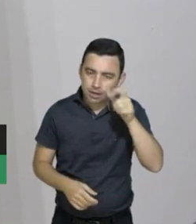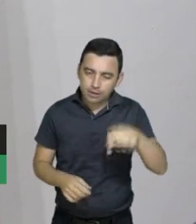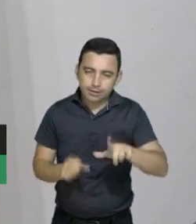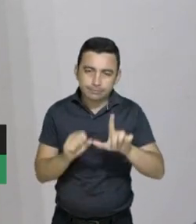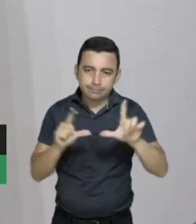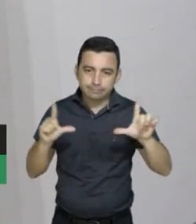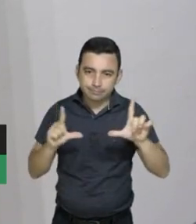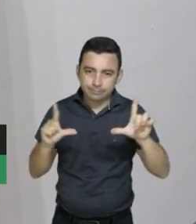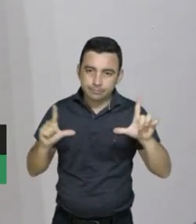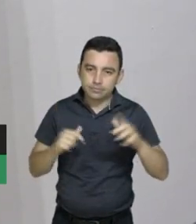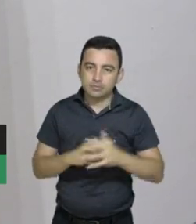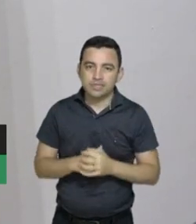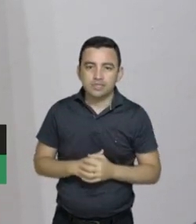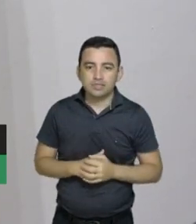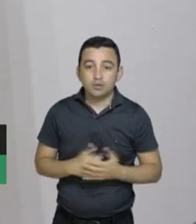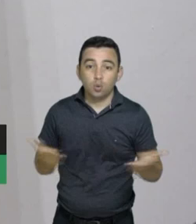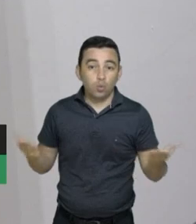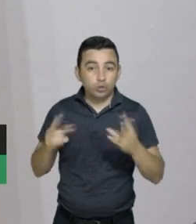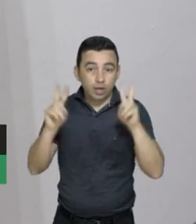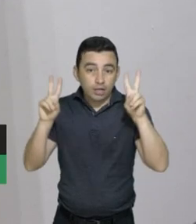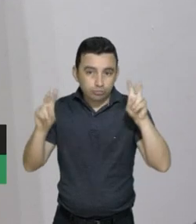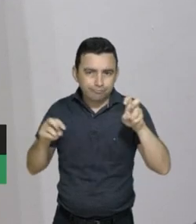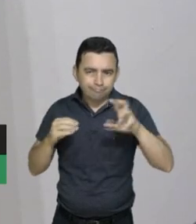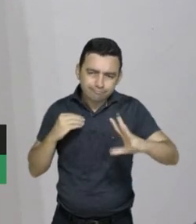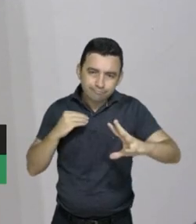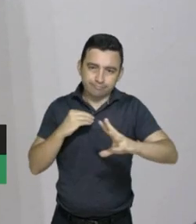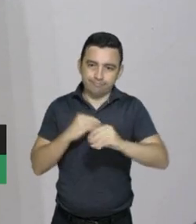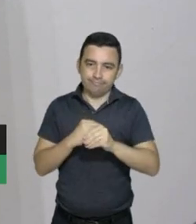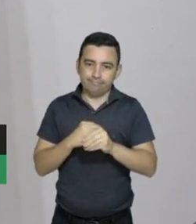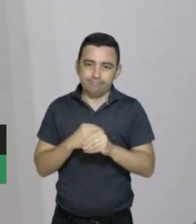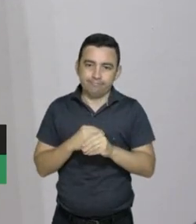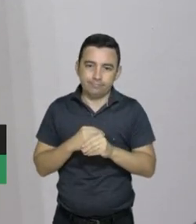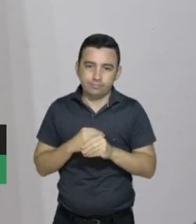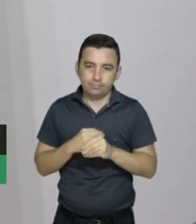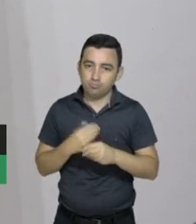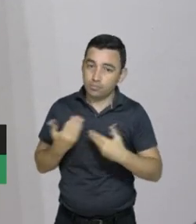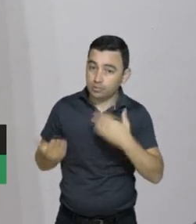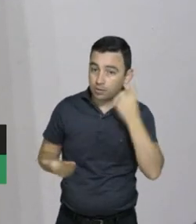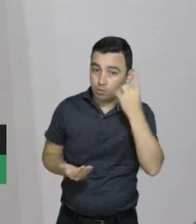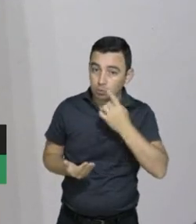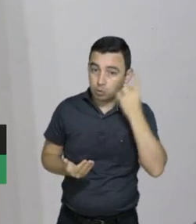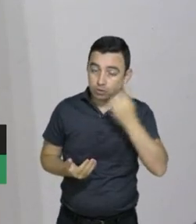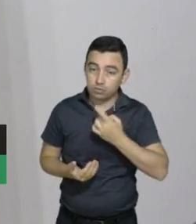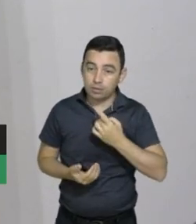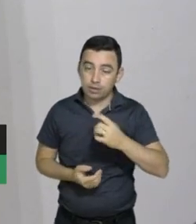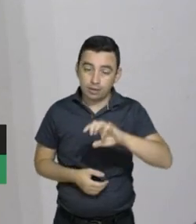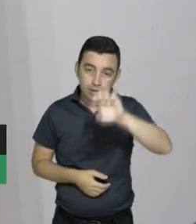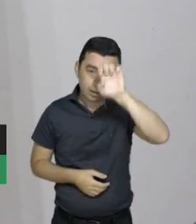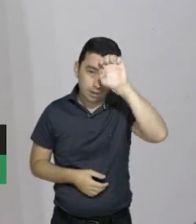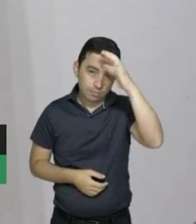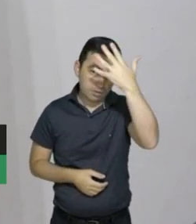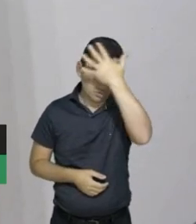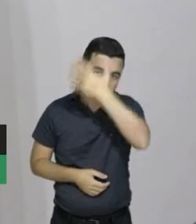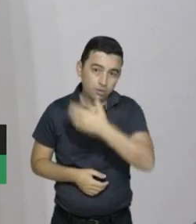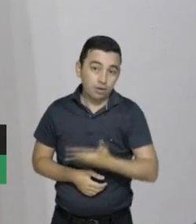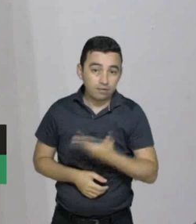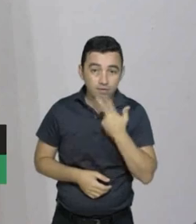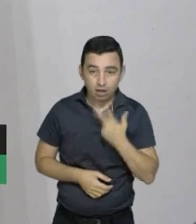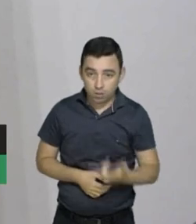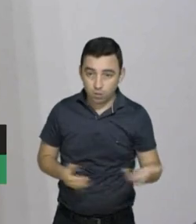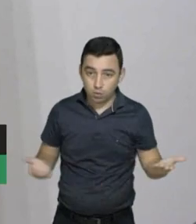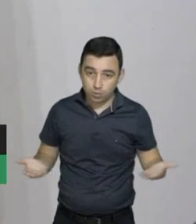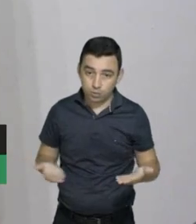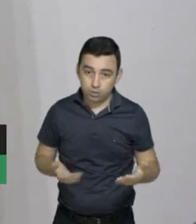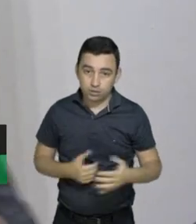o meu assunto vem vem endossar aquilo que o deputado Emerson recentemente se manifestou